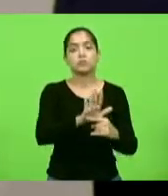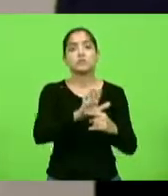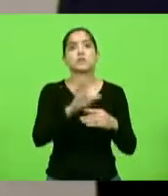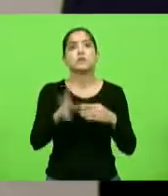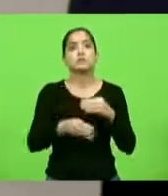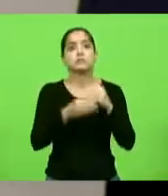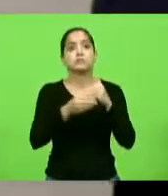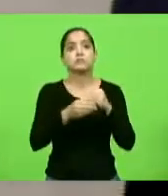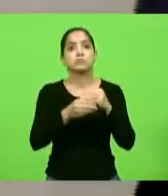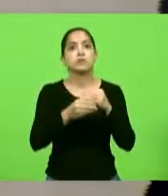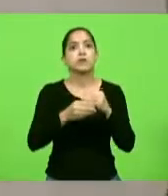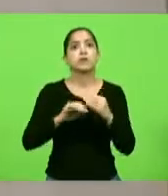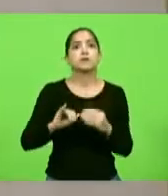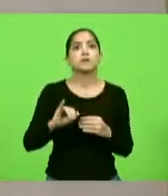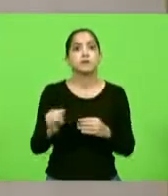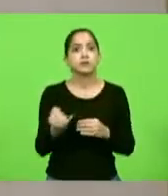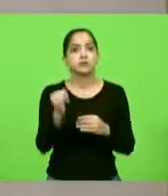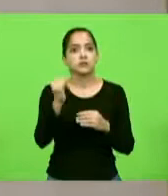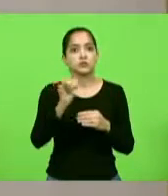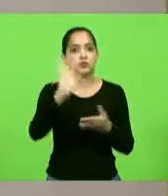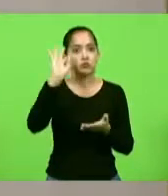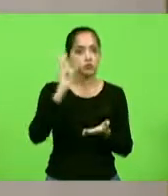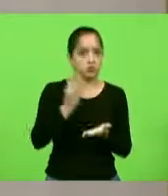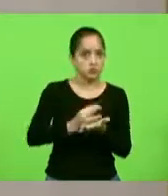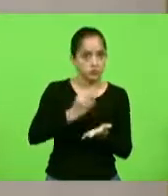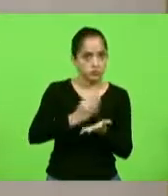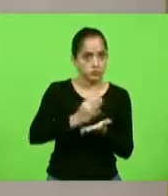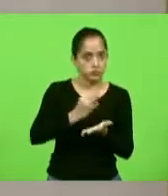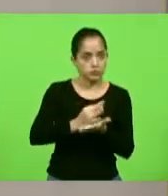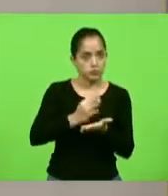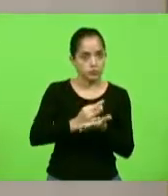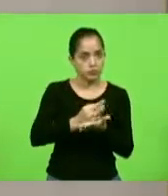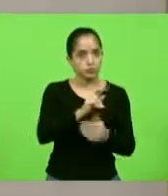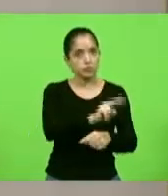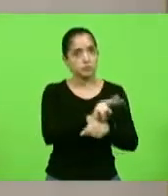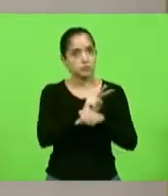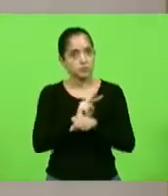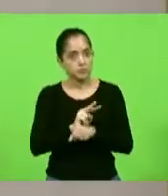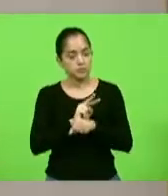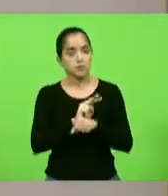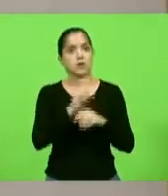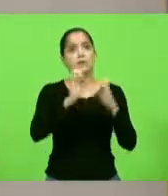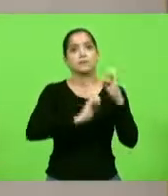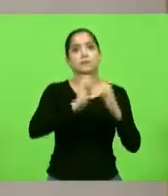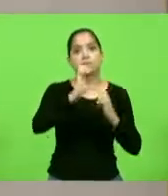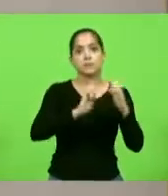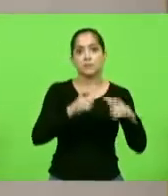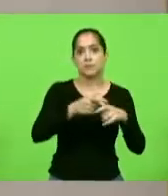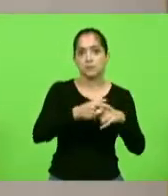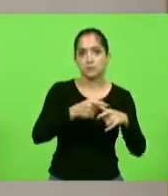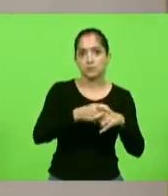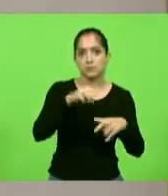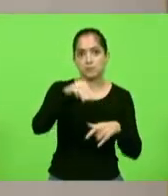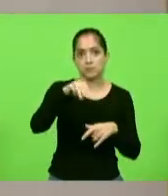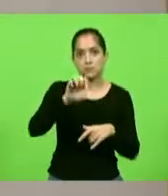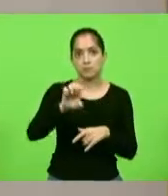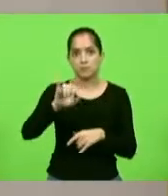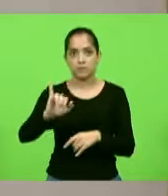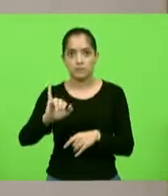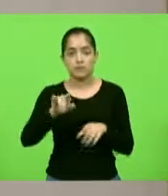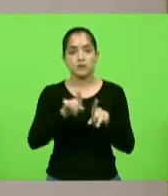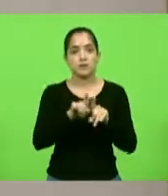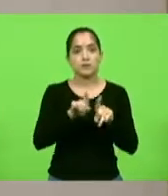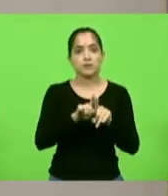de juros remuneratórios de operação de crédito a microempreendedores individuais, MEI, e a micros